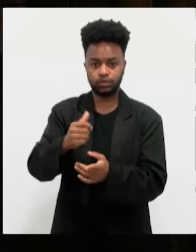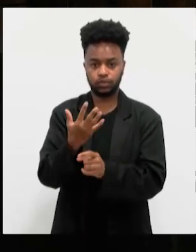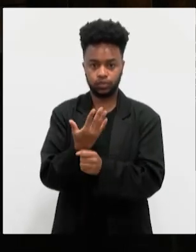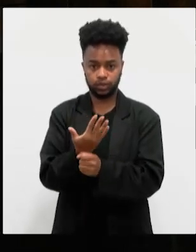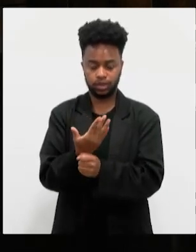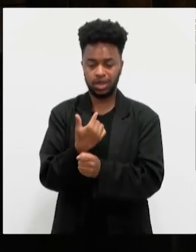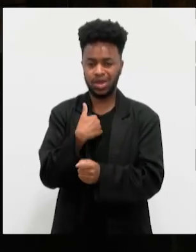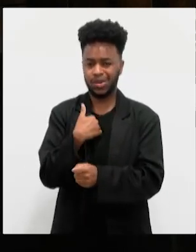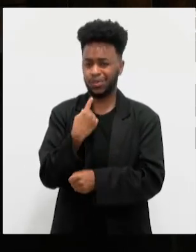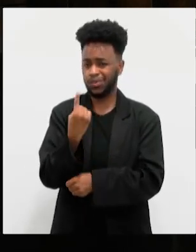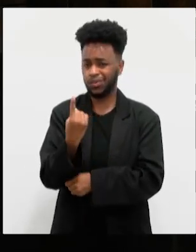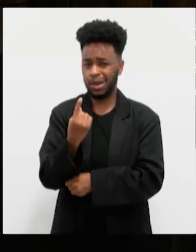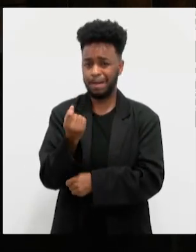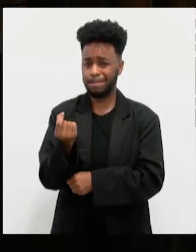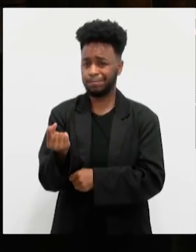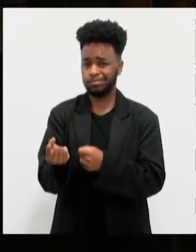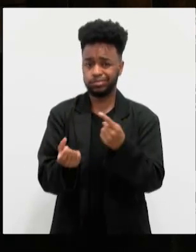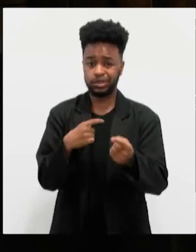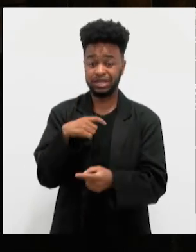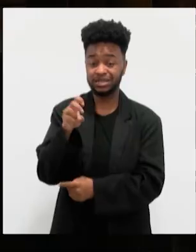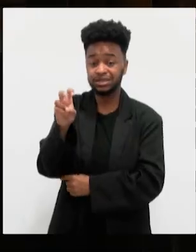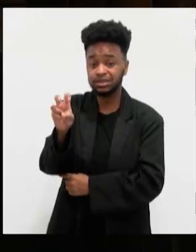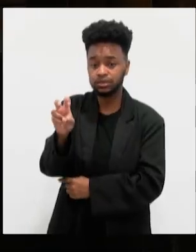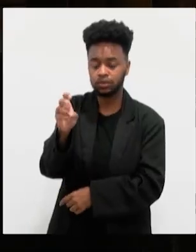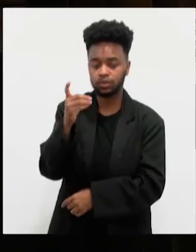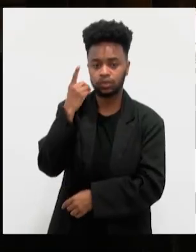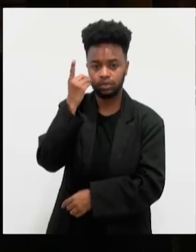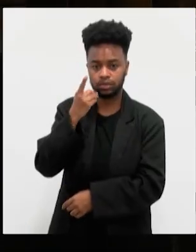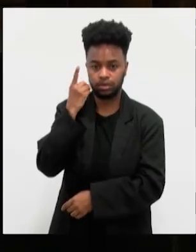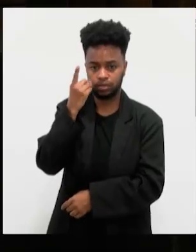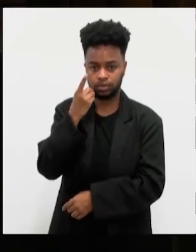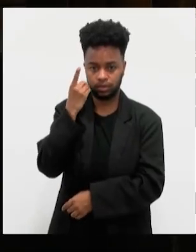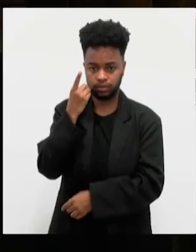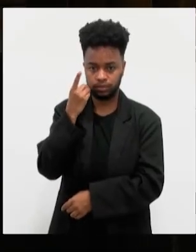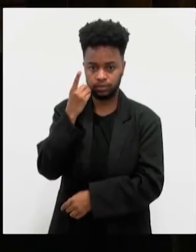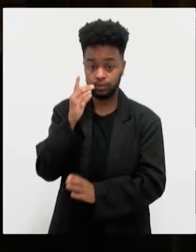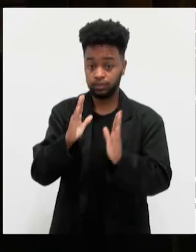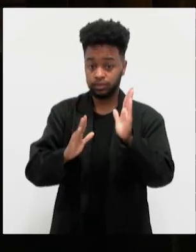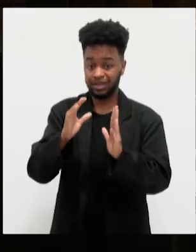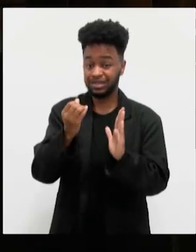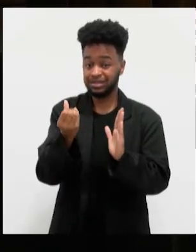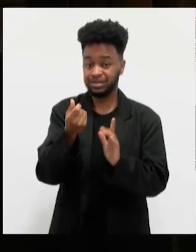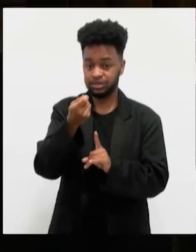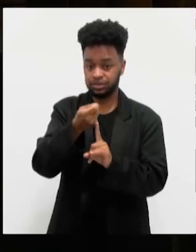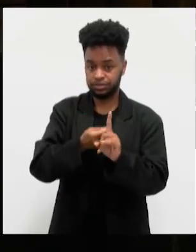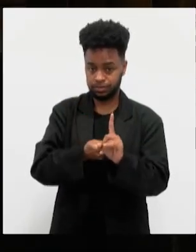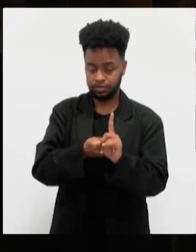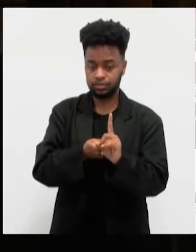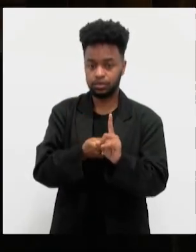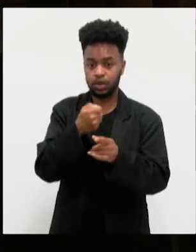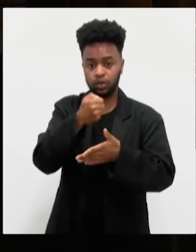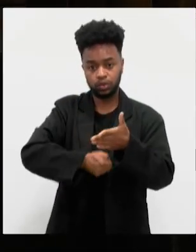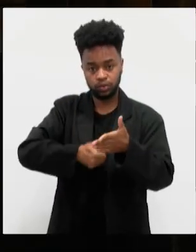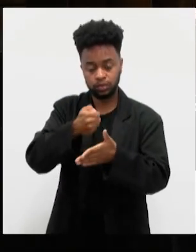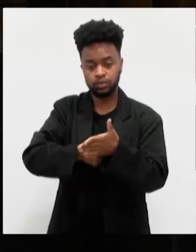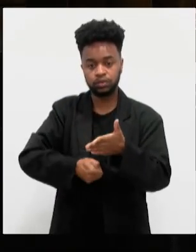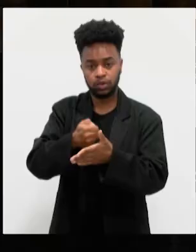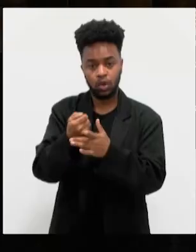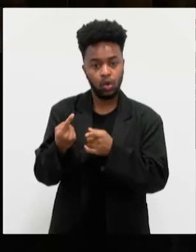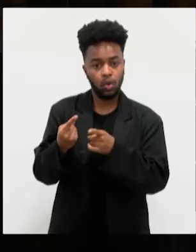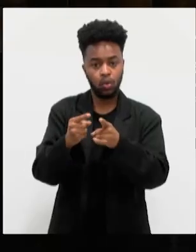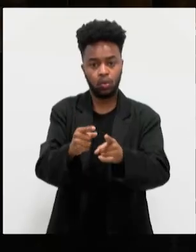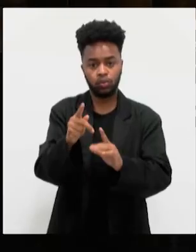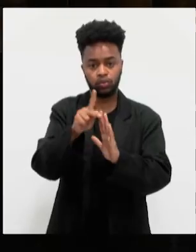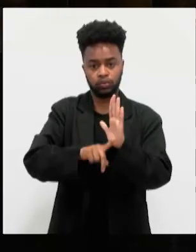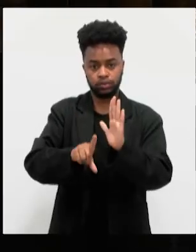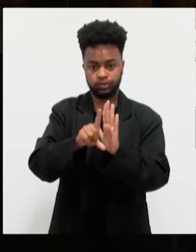raros 5 parlamentares que, durante 6 meses, lutamos contra esse